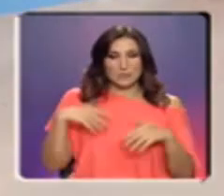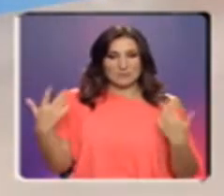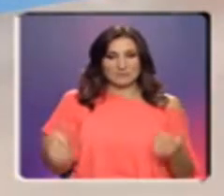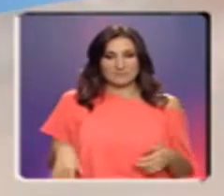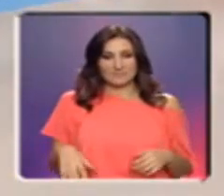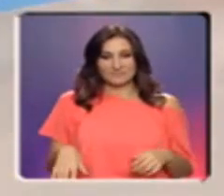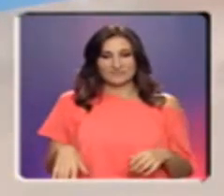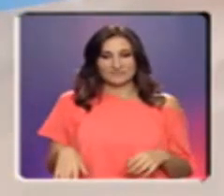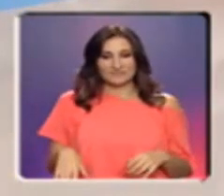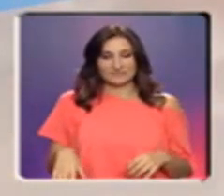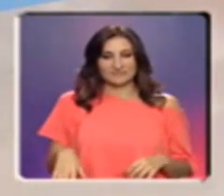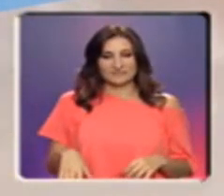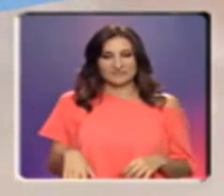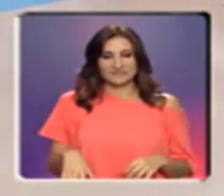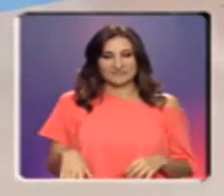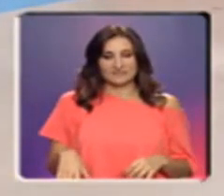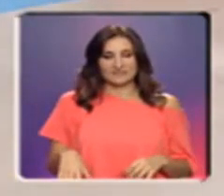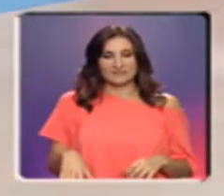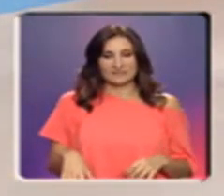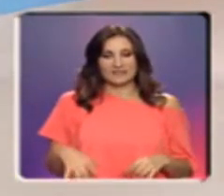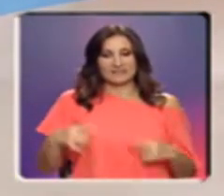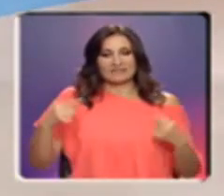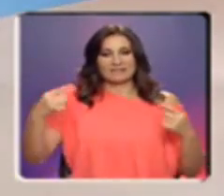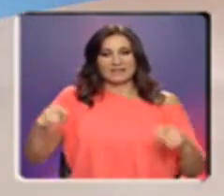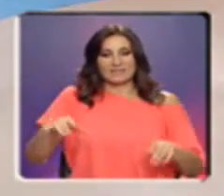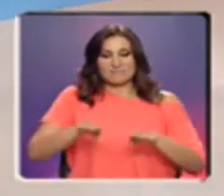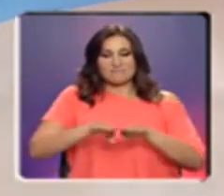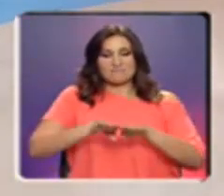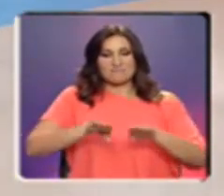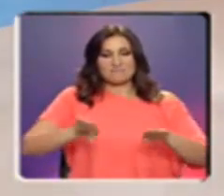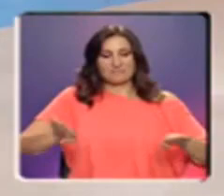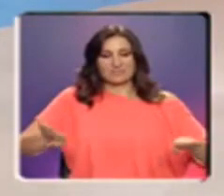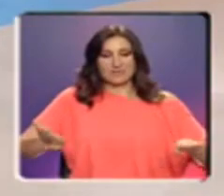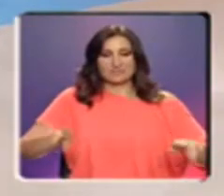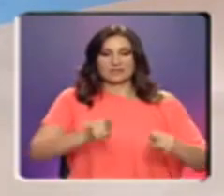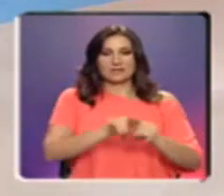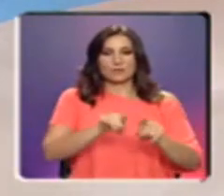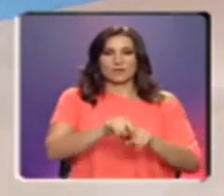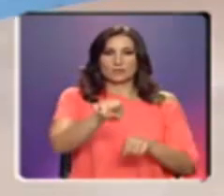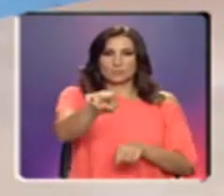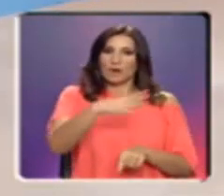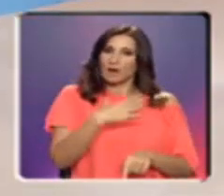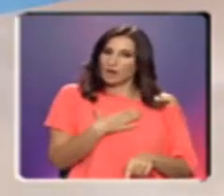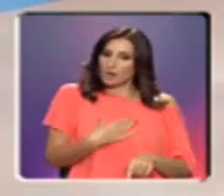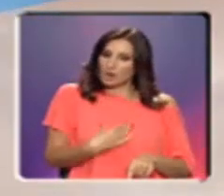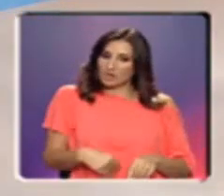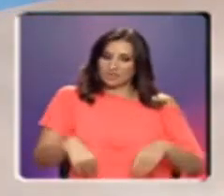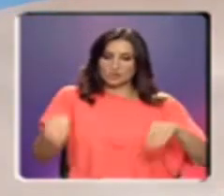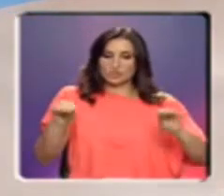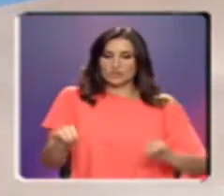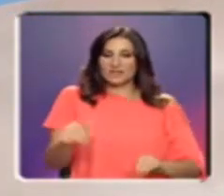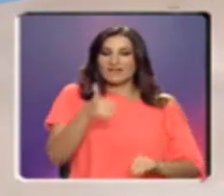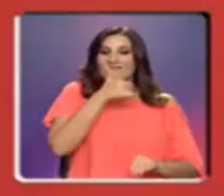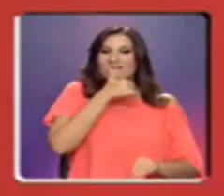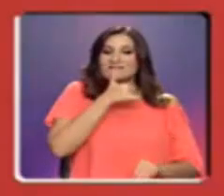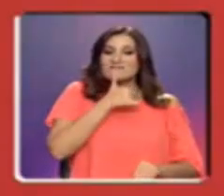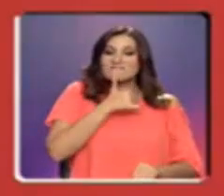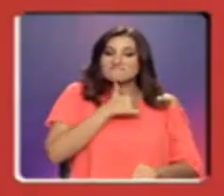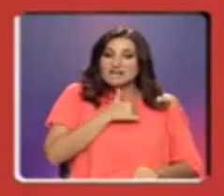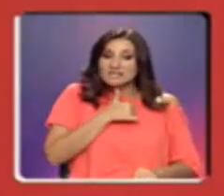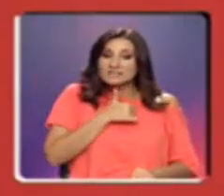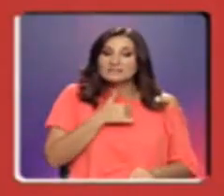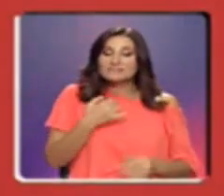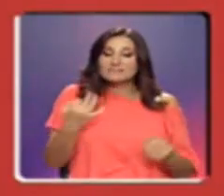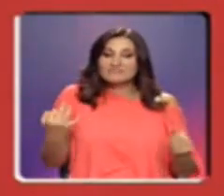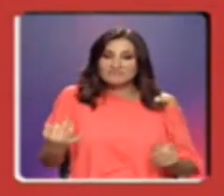É assim. Tenho aqui uma mesa posta como você gosta. Com uma toalha vermelha. Não é?